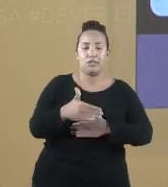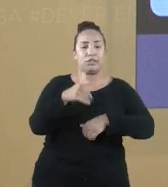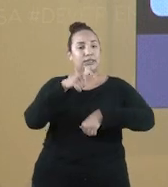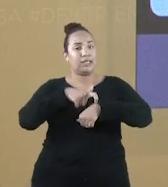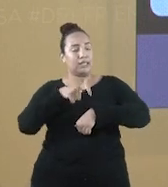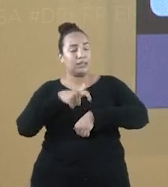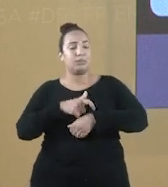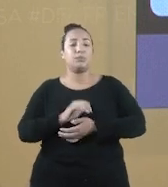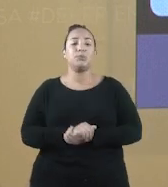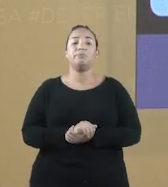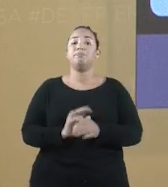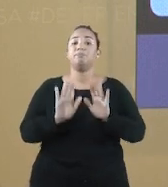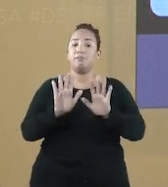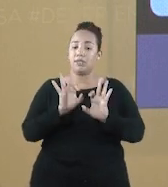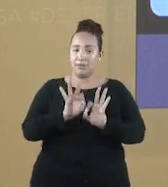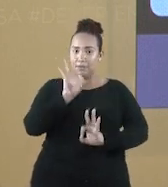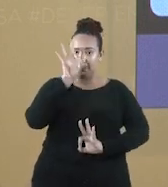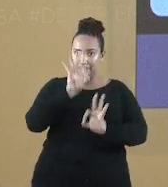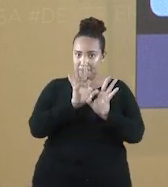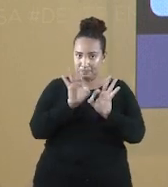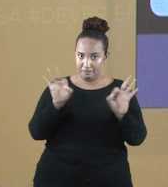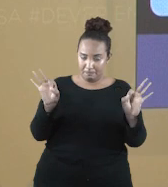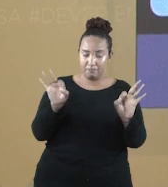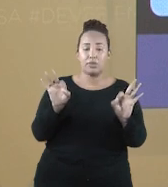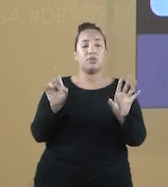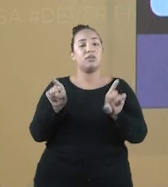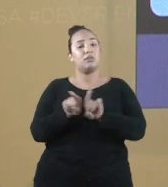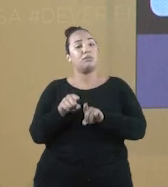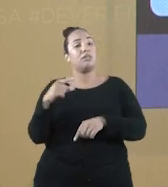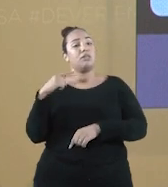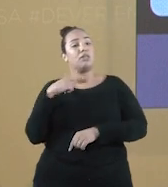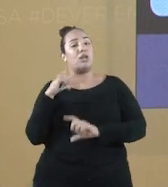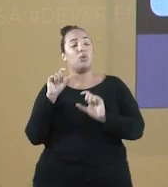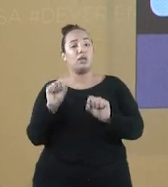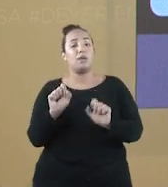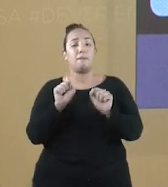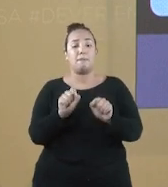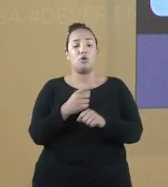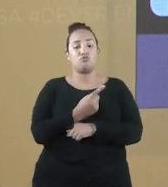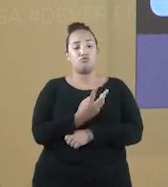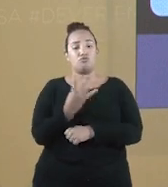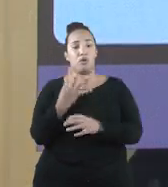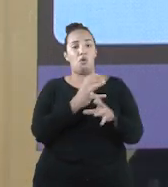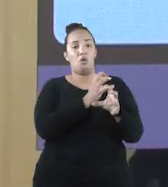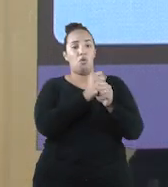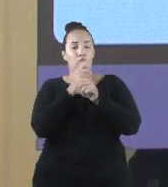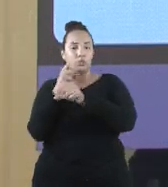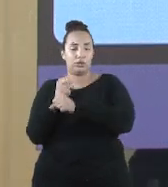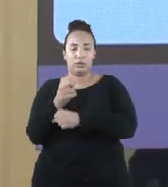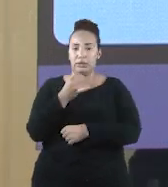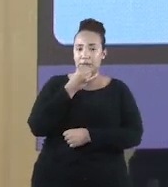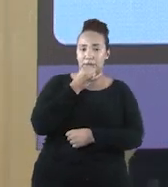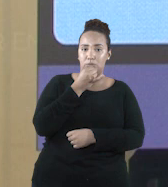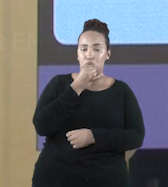tempo. Mas além das grandezas que podem ser medidas, existem grandezas que podem ser contadas, como, por